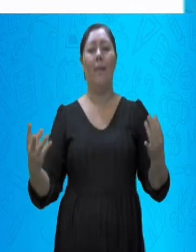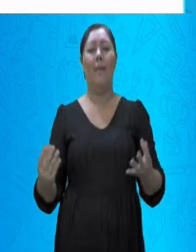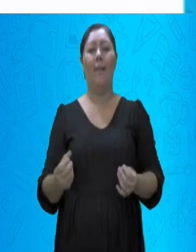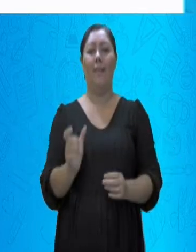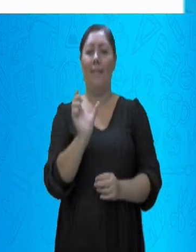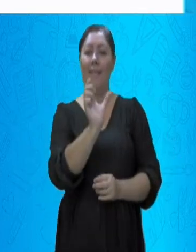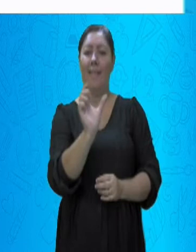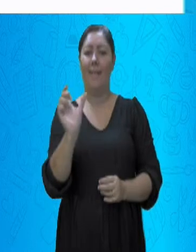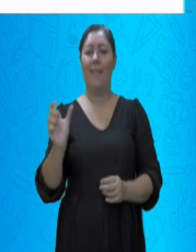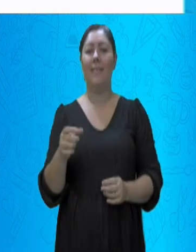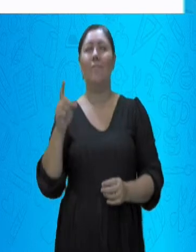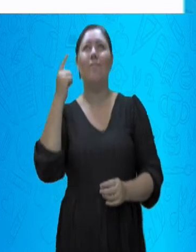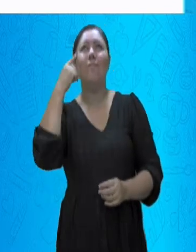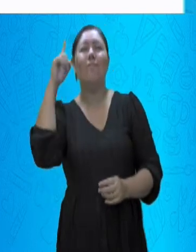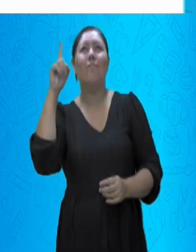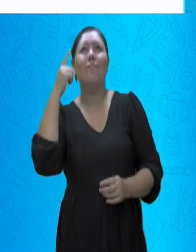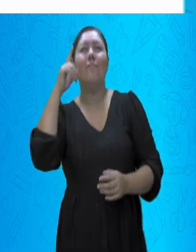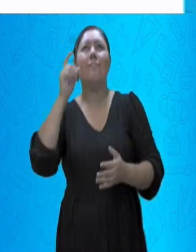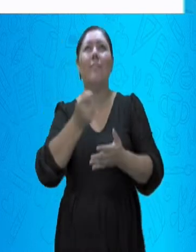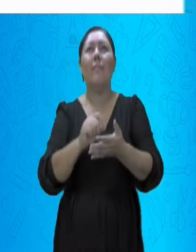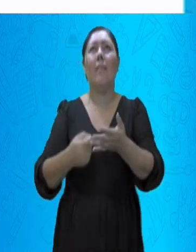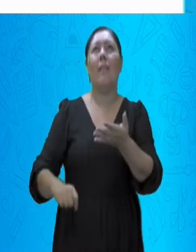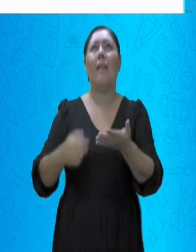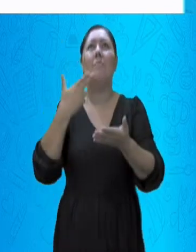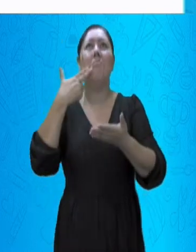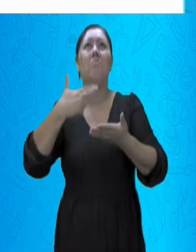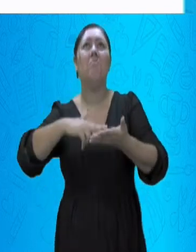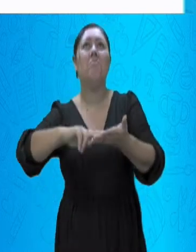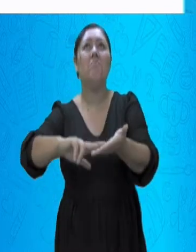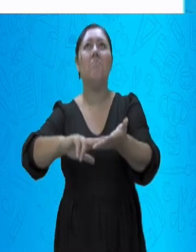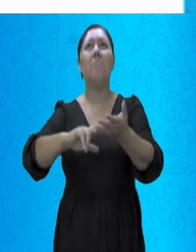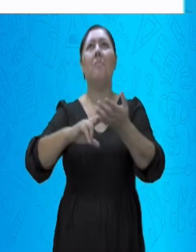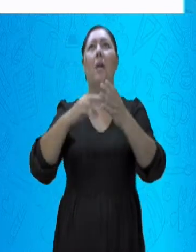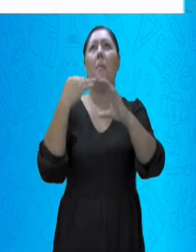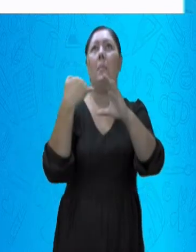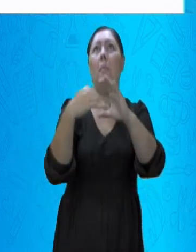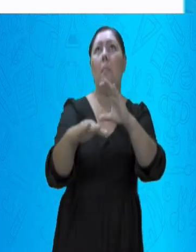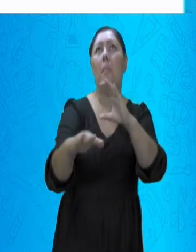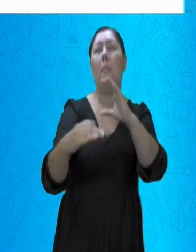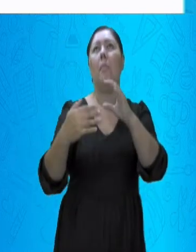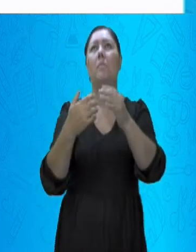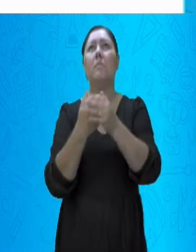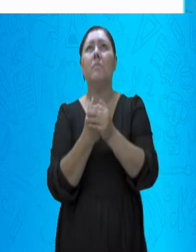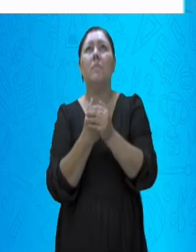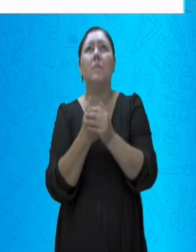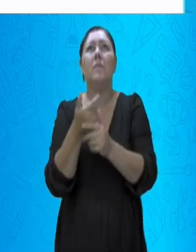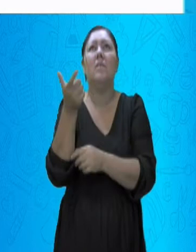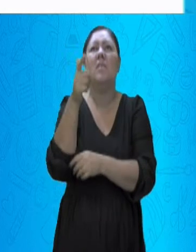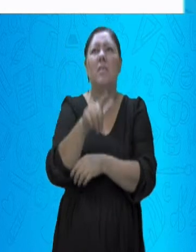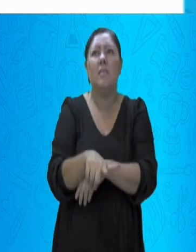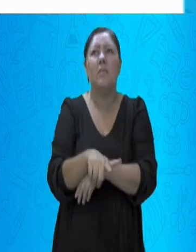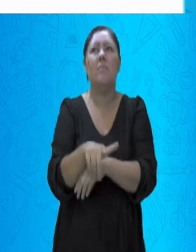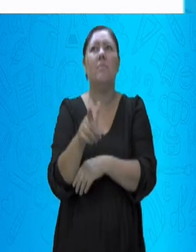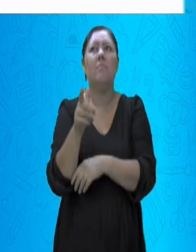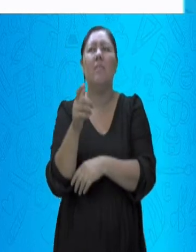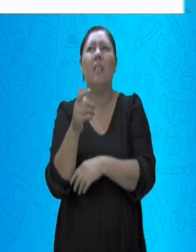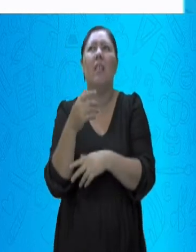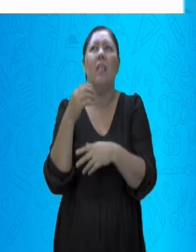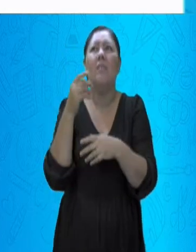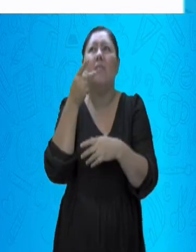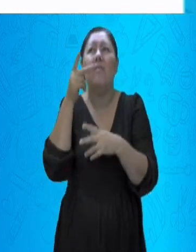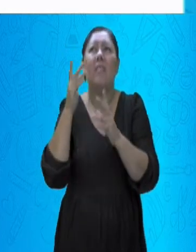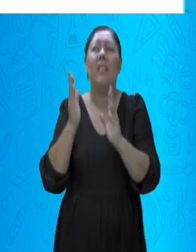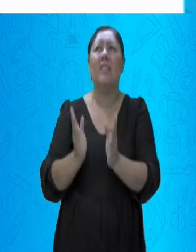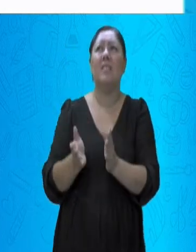escrevendo uma redação, escrevendo uma carta, escrevendo um e-mail e você não quer usar o mesmo termo, eu já falei sobre isso, eu falei